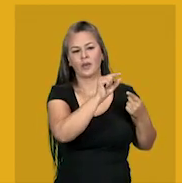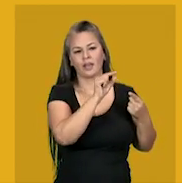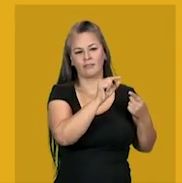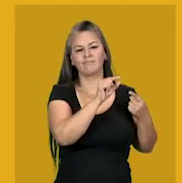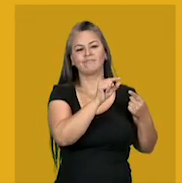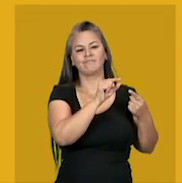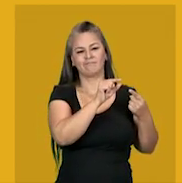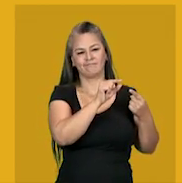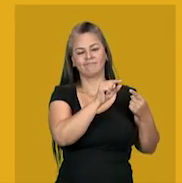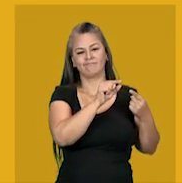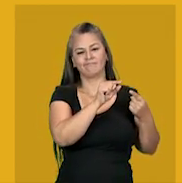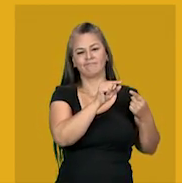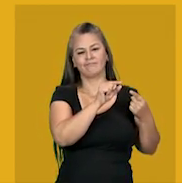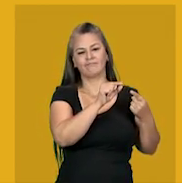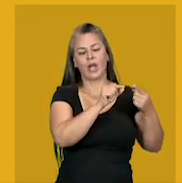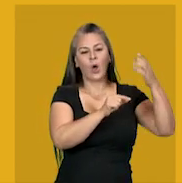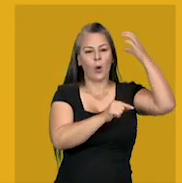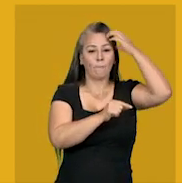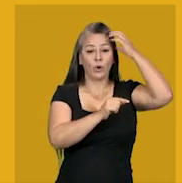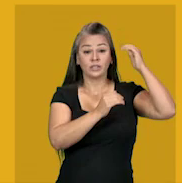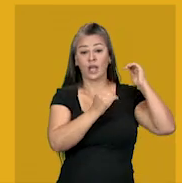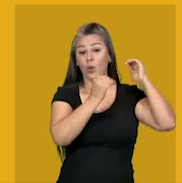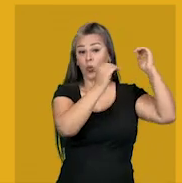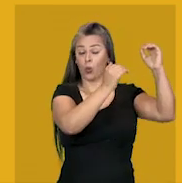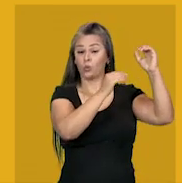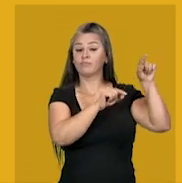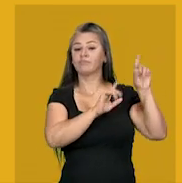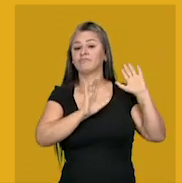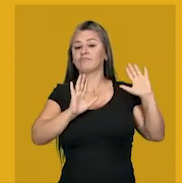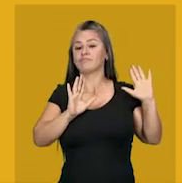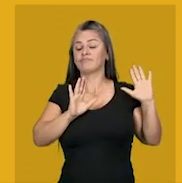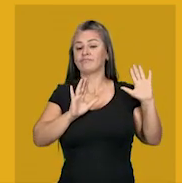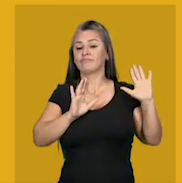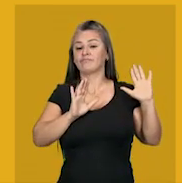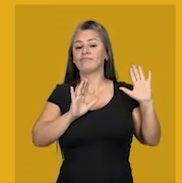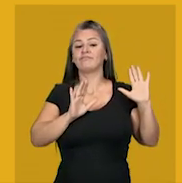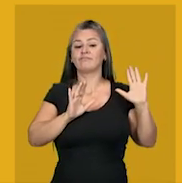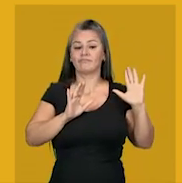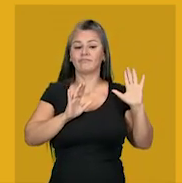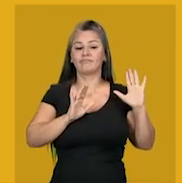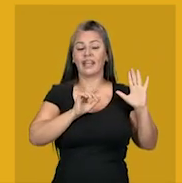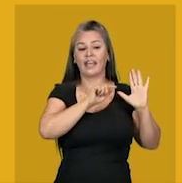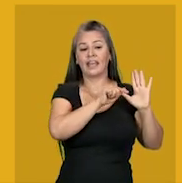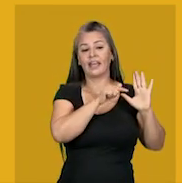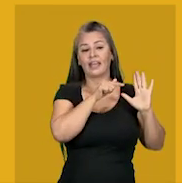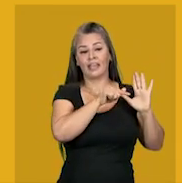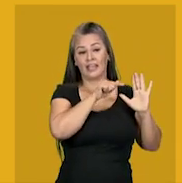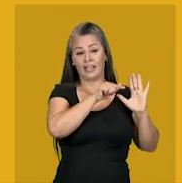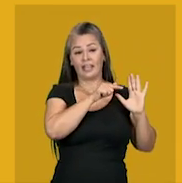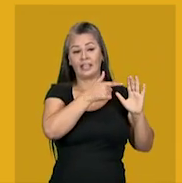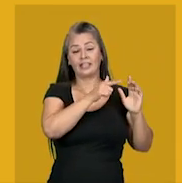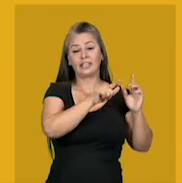diferente dos jacobinos, que não interferisse na economia, que não interferisse nas questões de